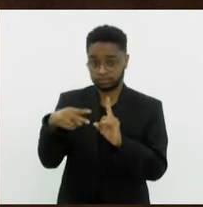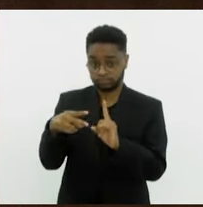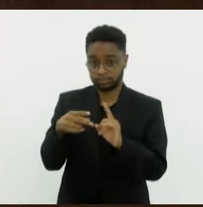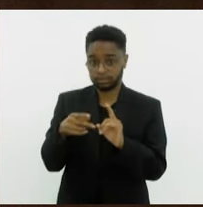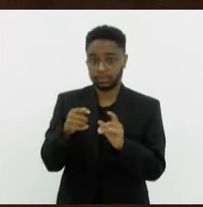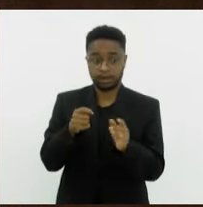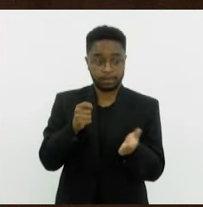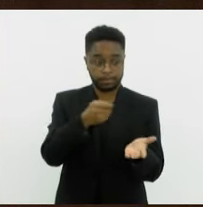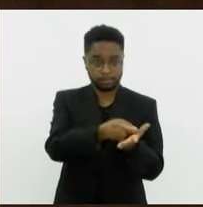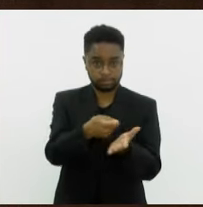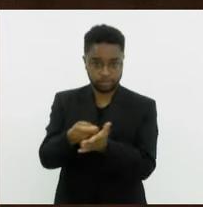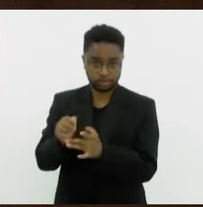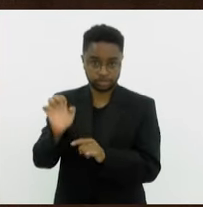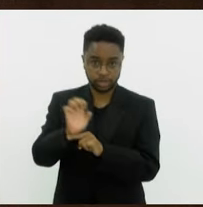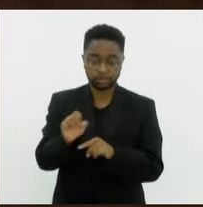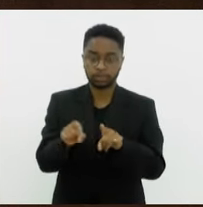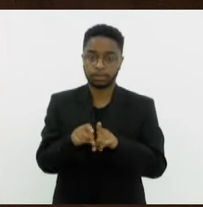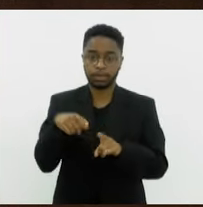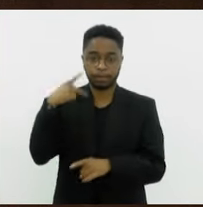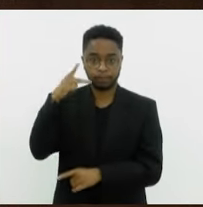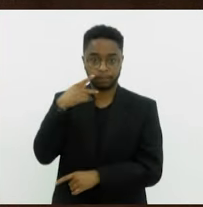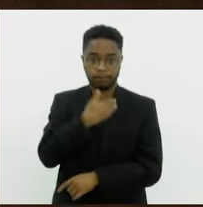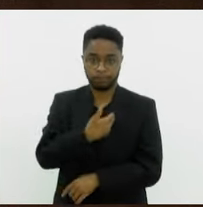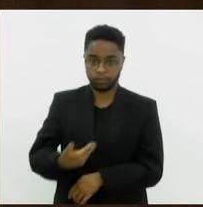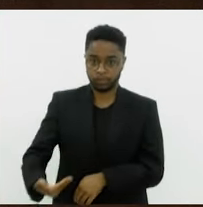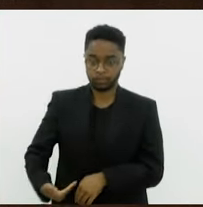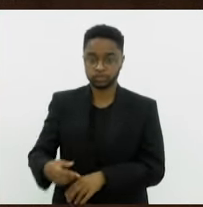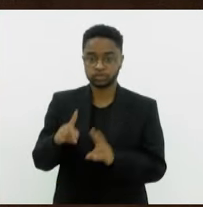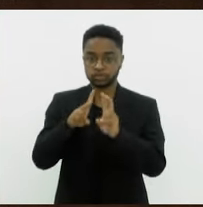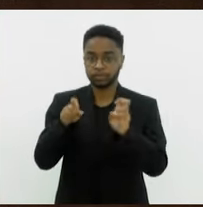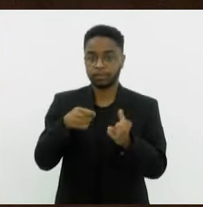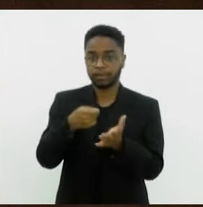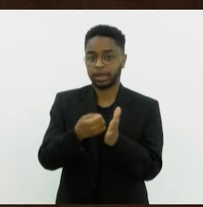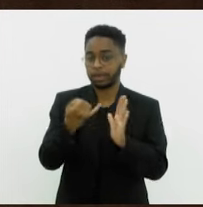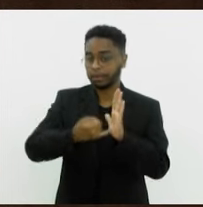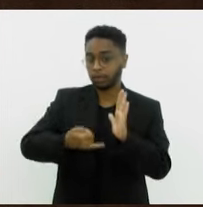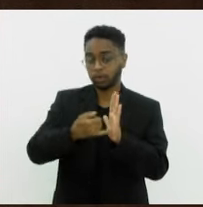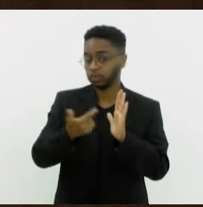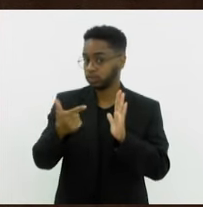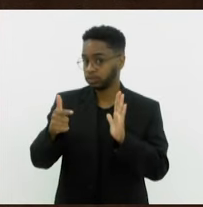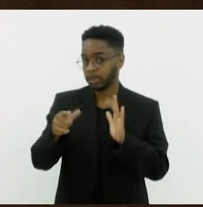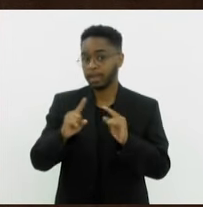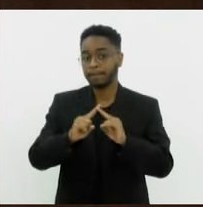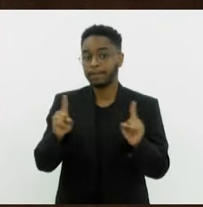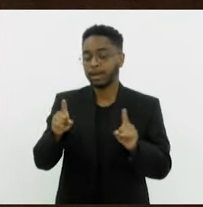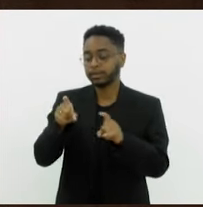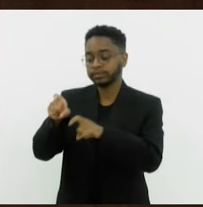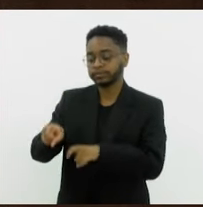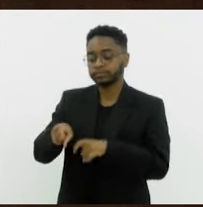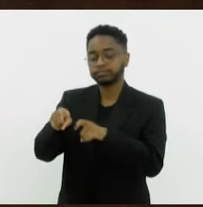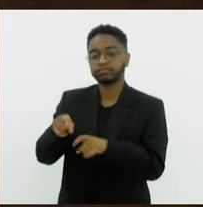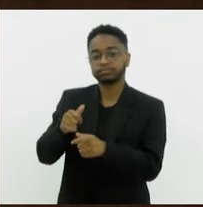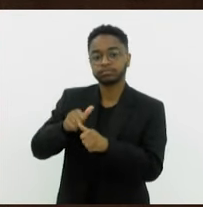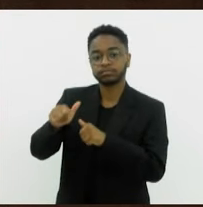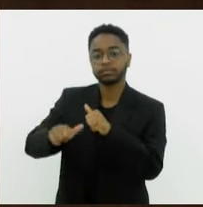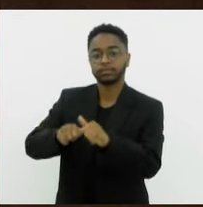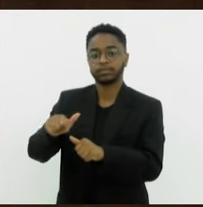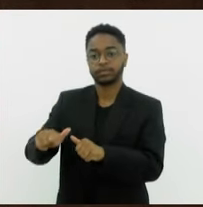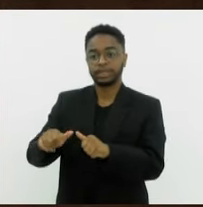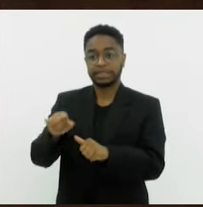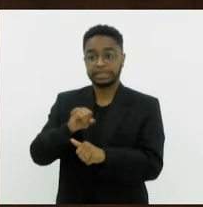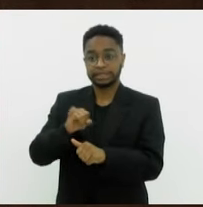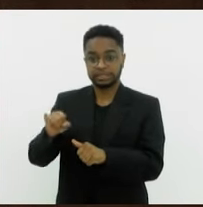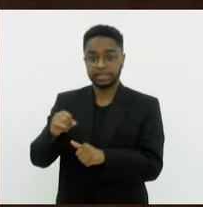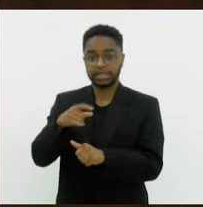do Estado, das políticas públicas, do pagamento de impostos, não existe. Por outro lado, a reforma agrária, mesmo ocupando